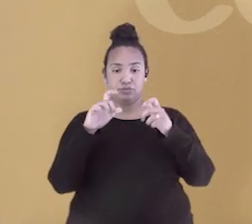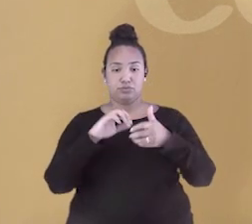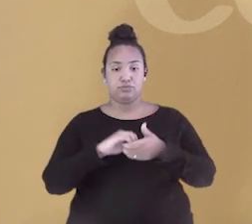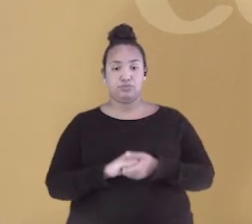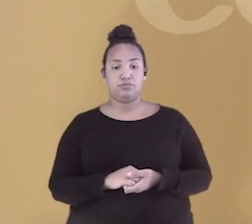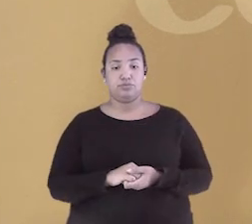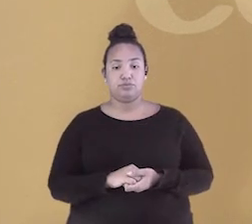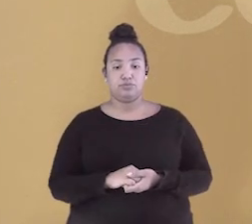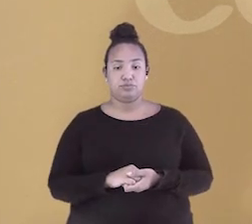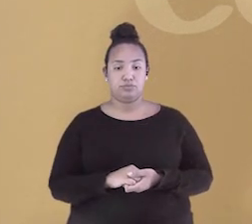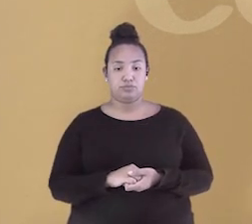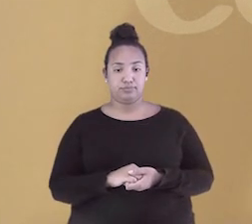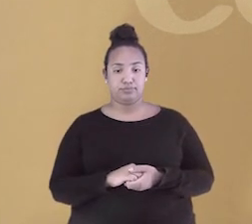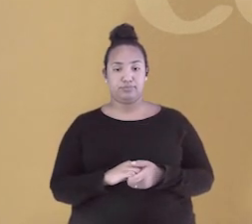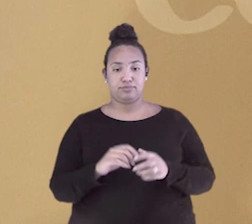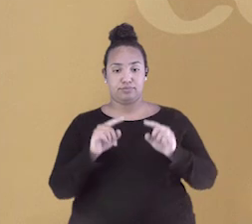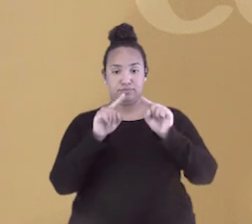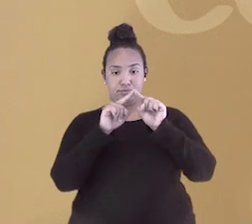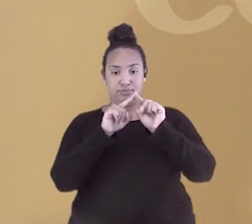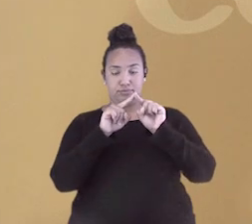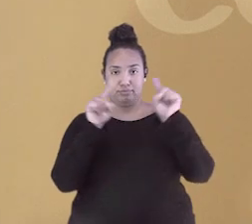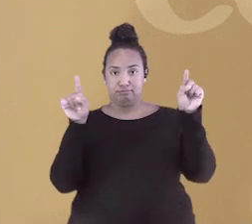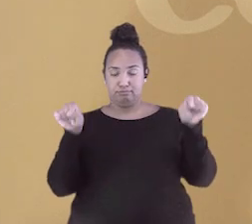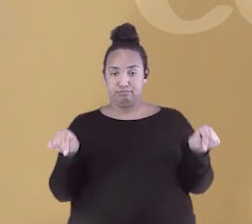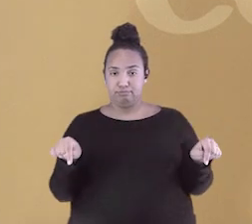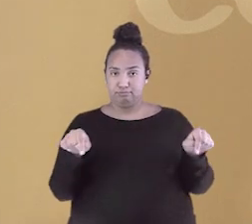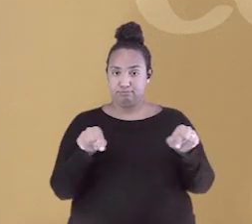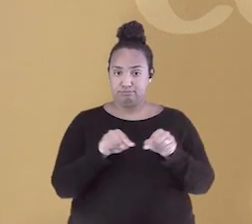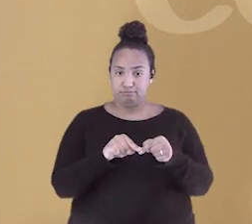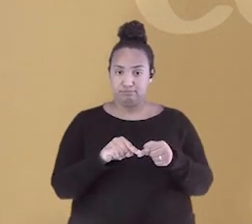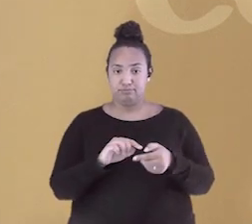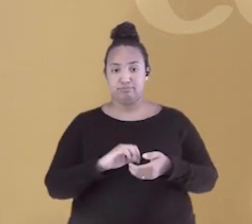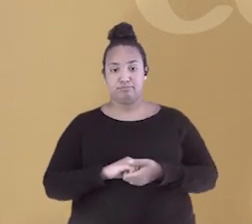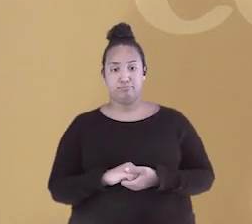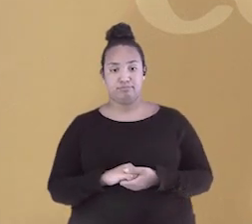forma de um retângulo.